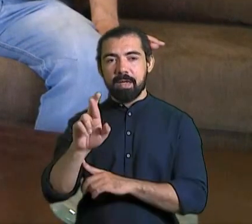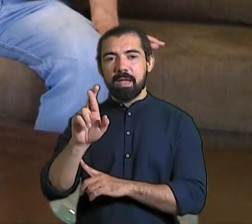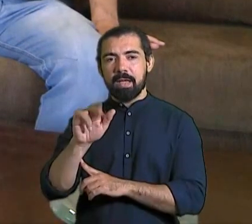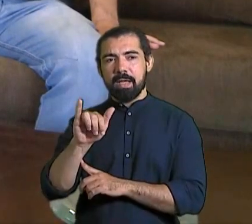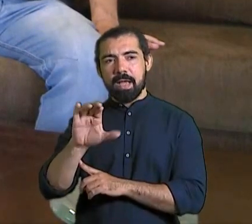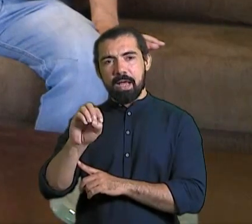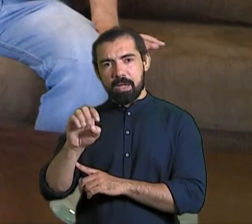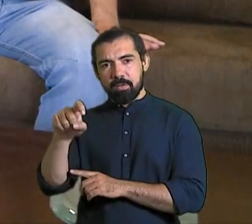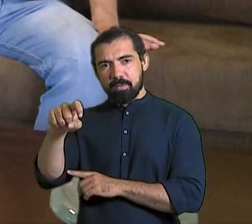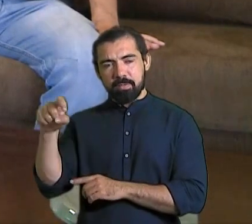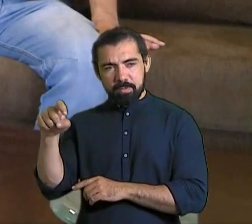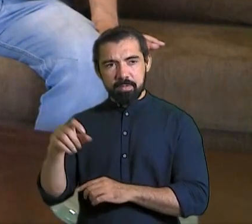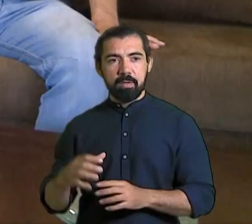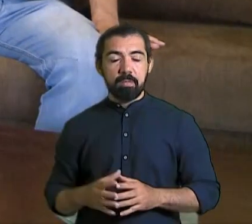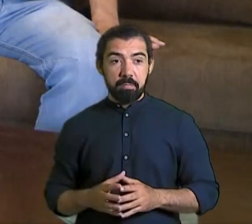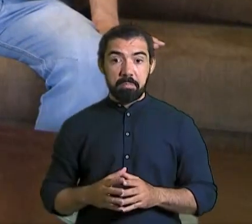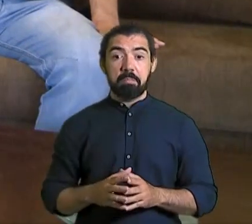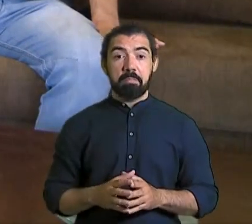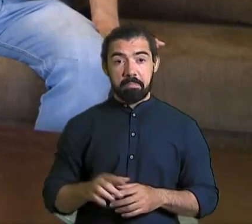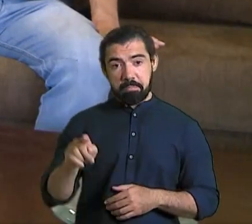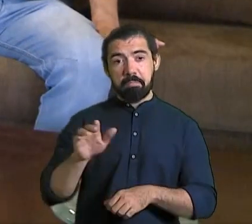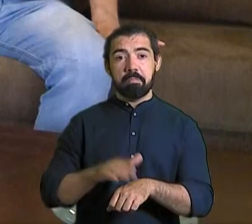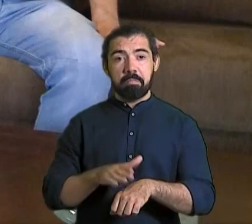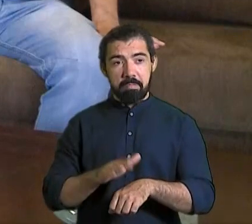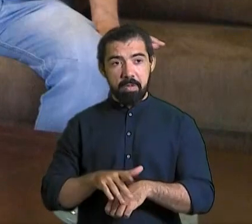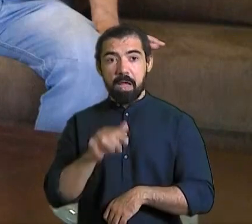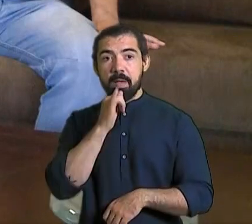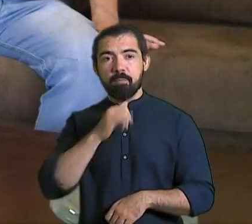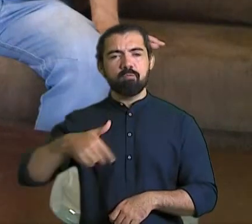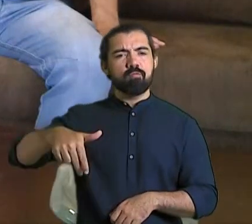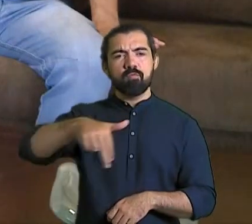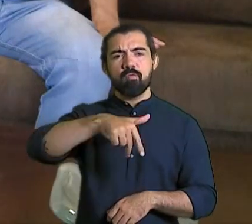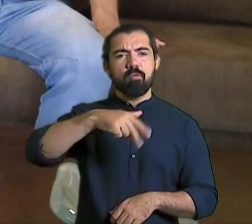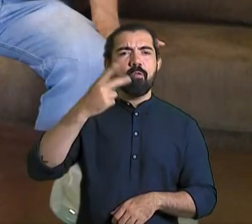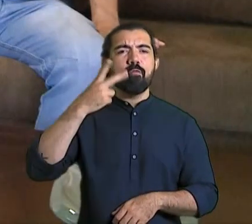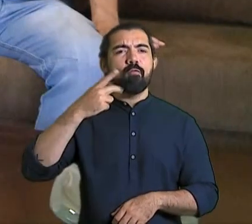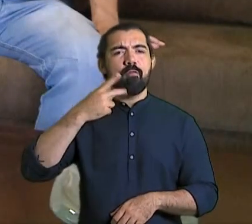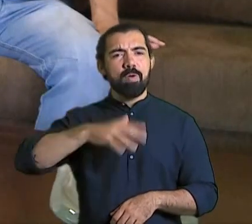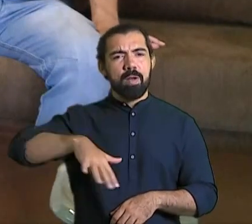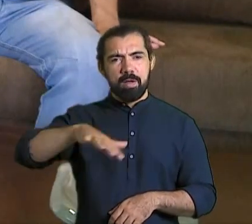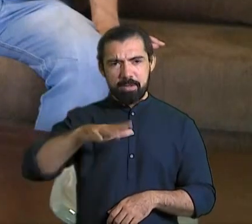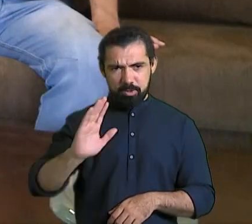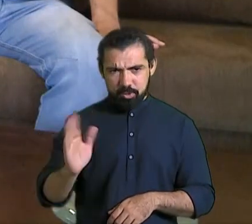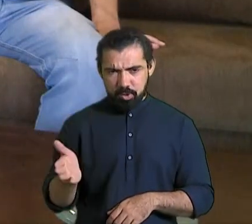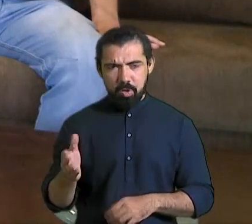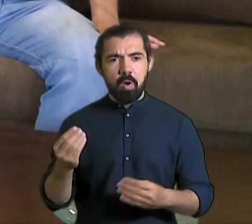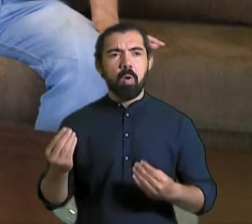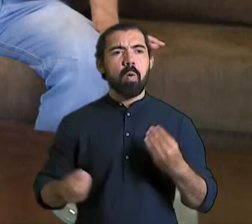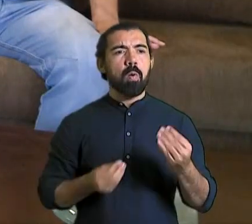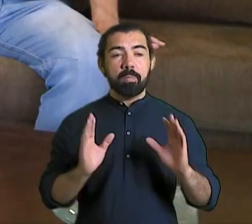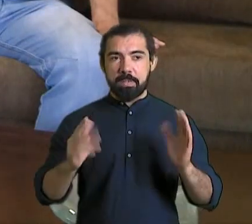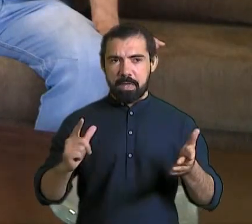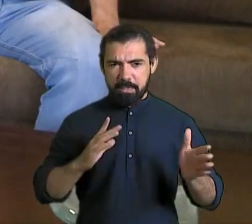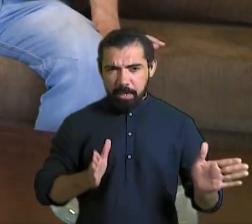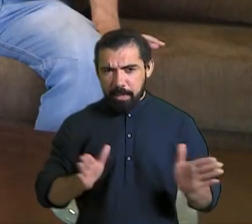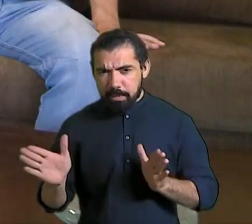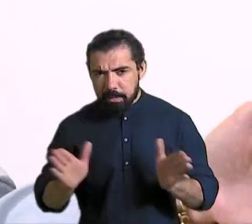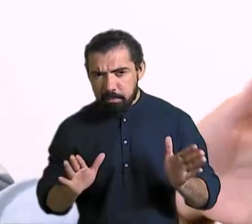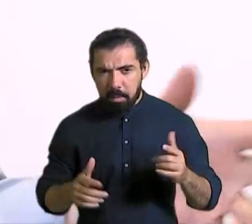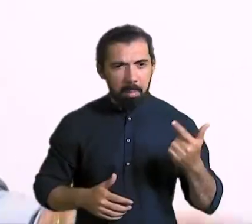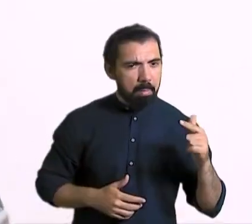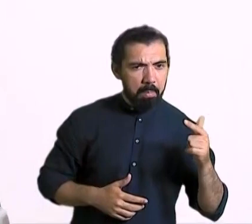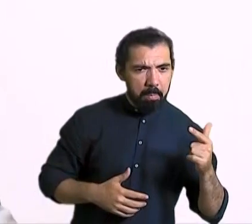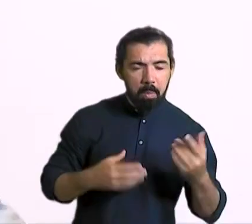Mas certamente você andava por essa Fortaleza dessa época, como era, já tinha acessibilidade ou não